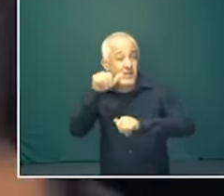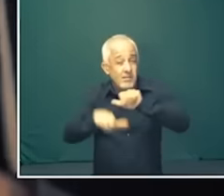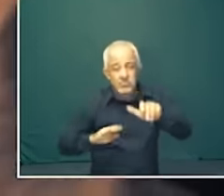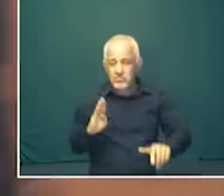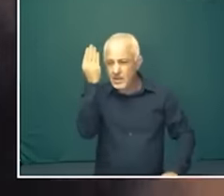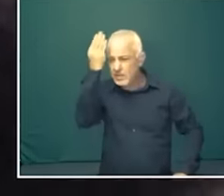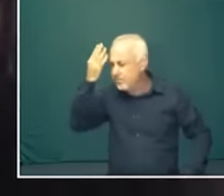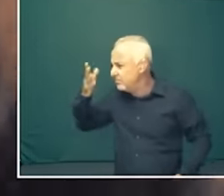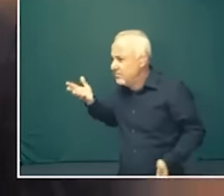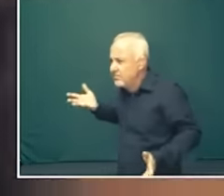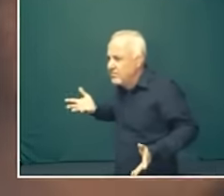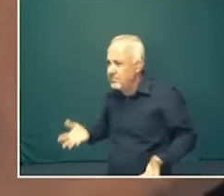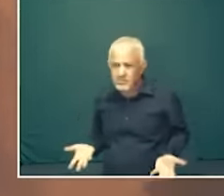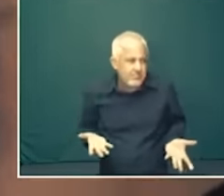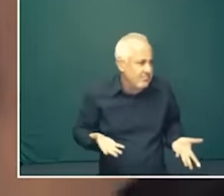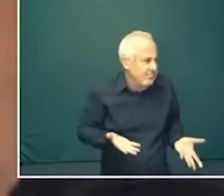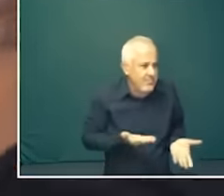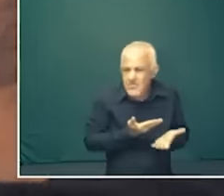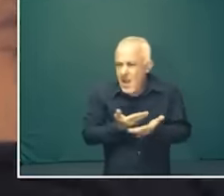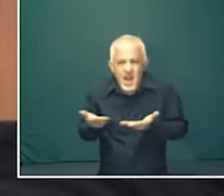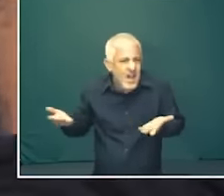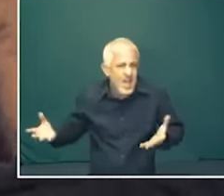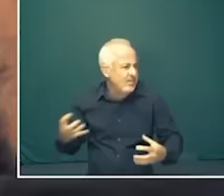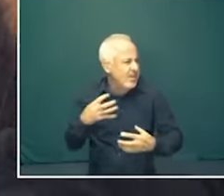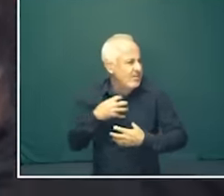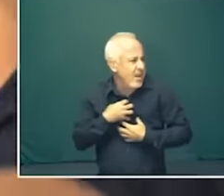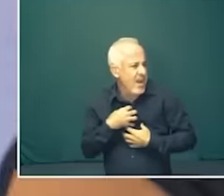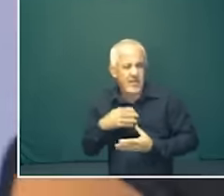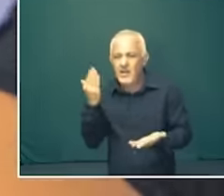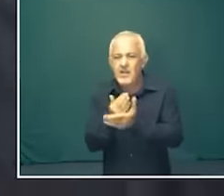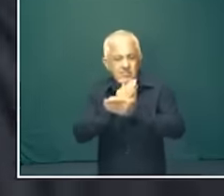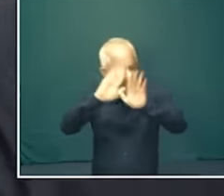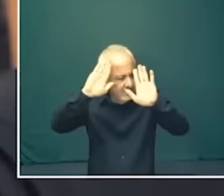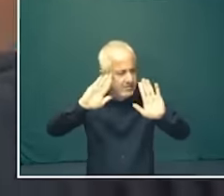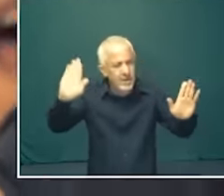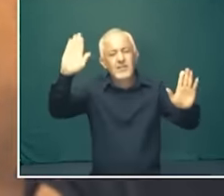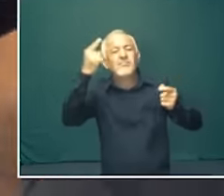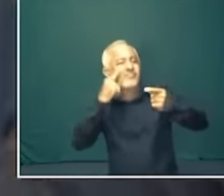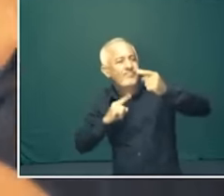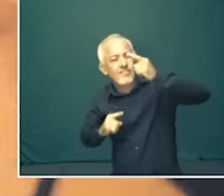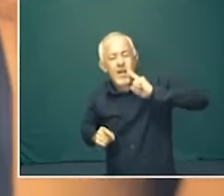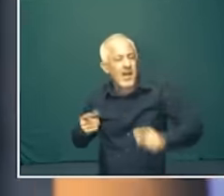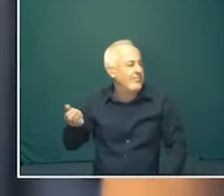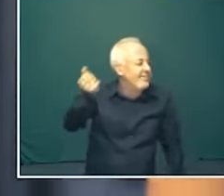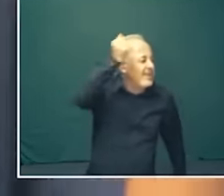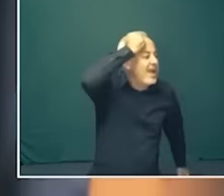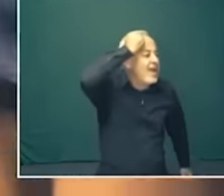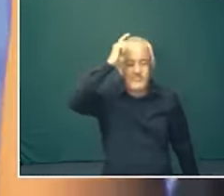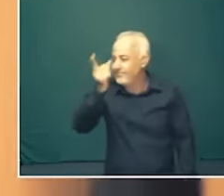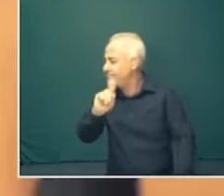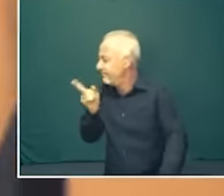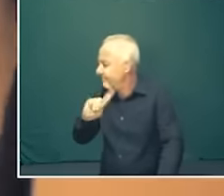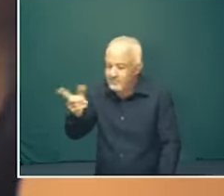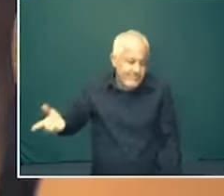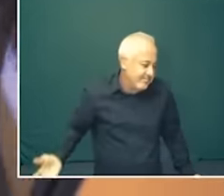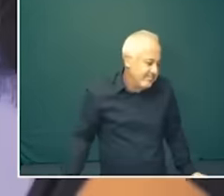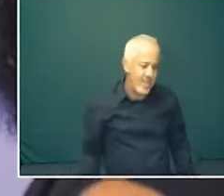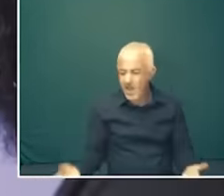virou falsidade. Perdeu sentido e aí acabou. Não vale chorar, nem se arrepender. Foi